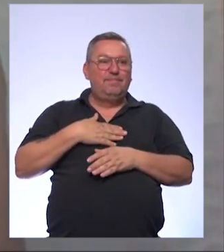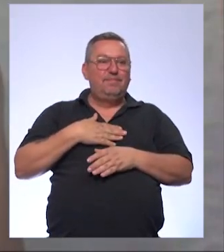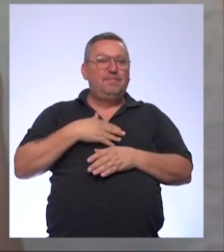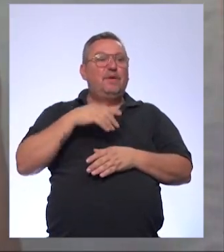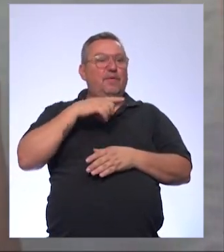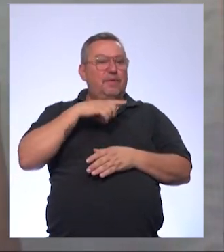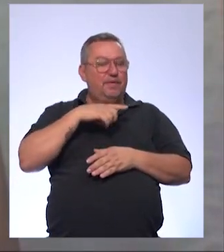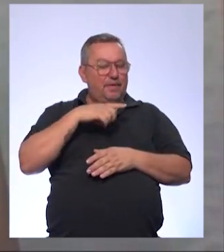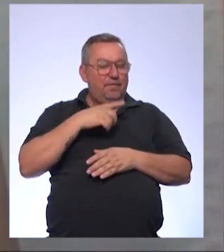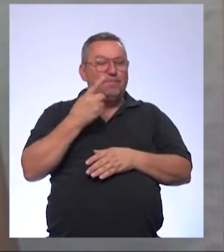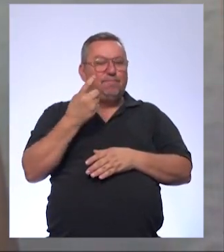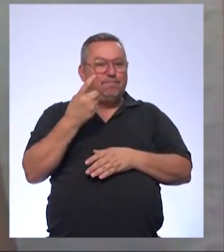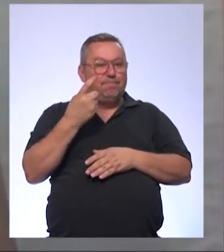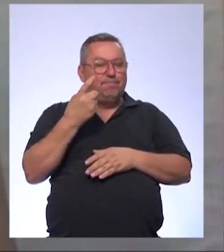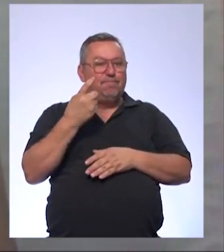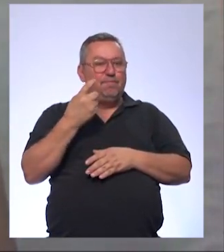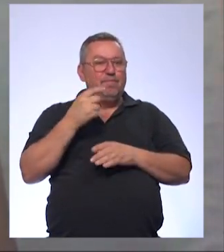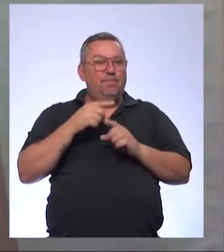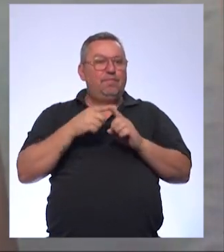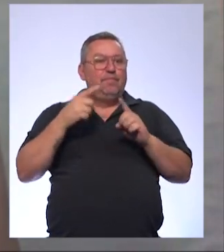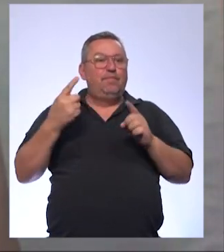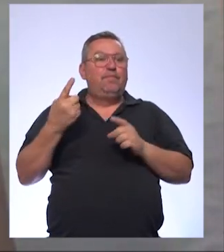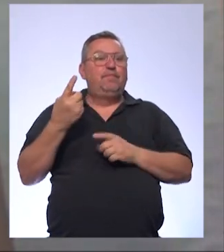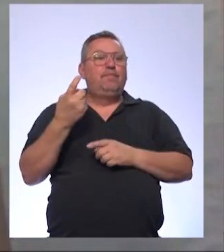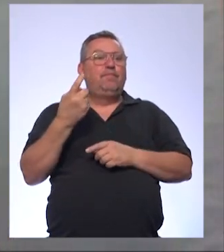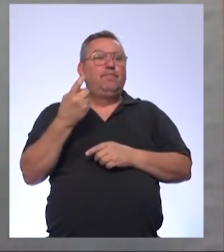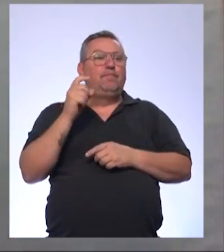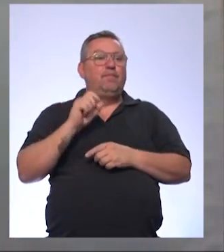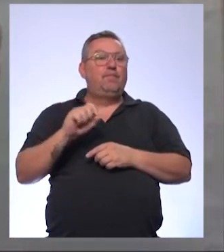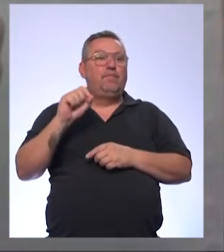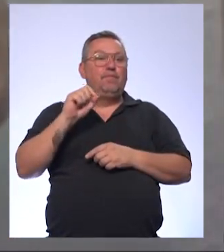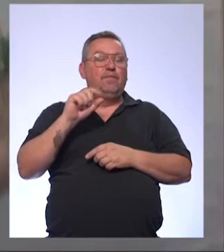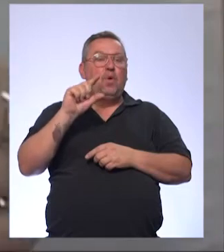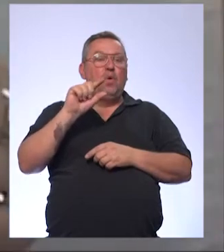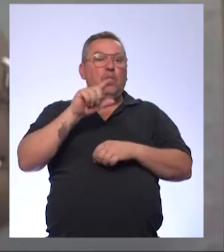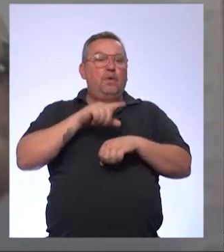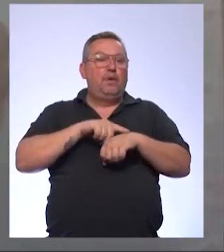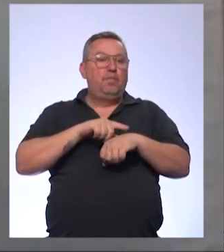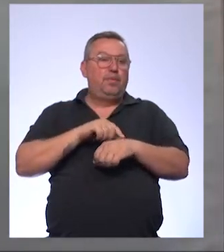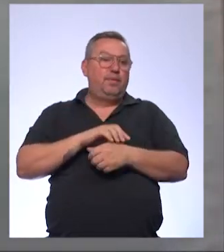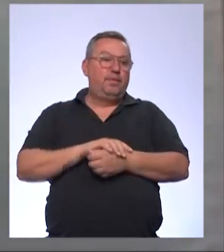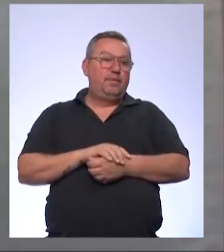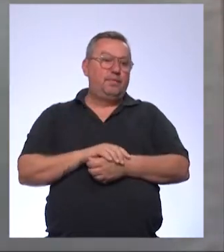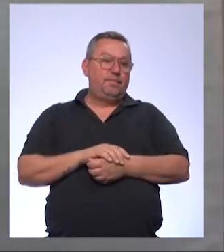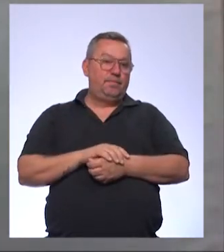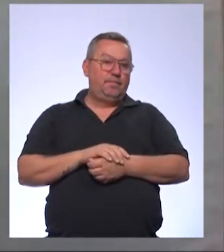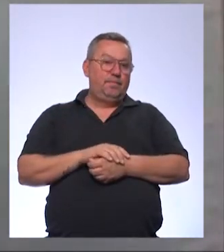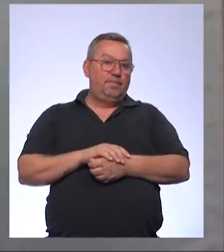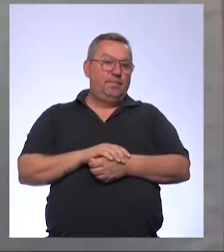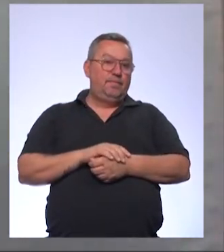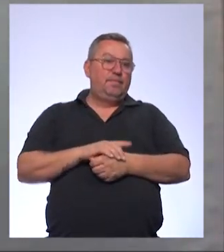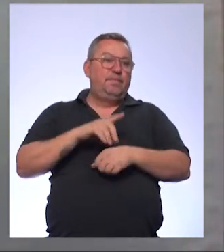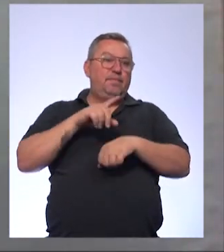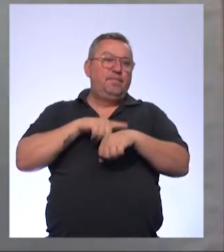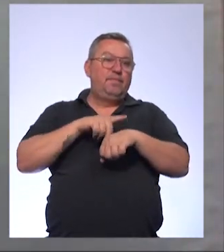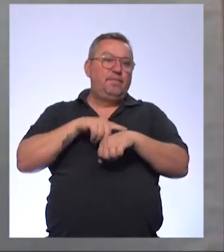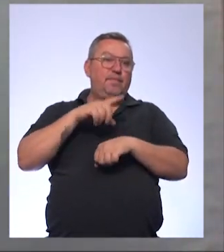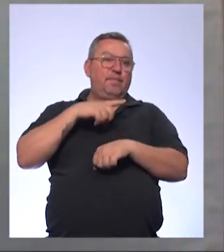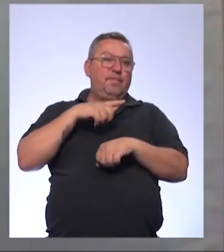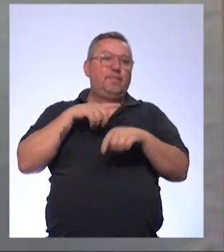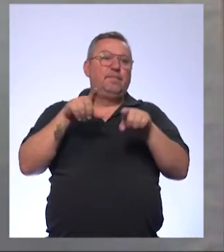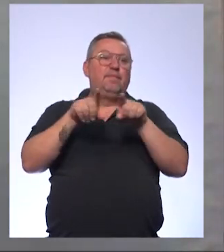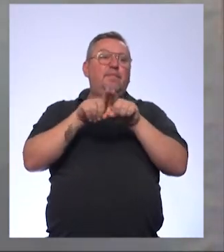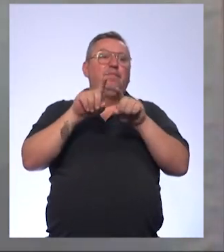unificação. Só que essa unificação, ela durou pouco tempo, gente. Nesse momento aqui, nós temos